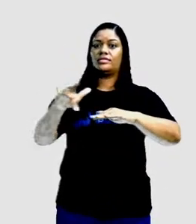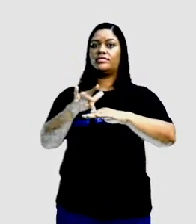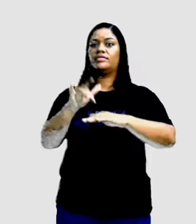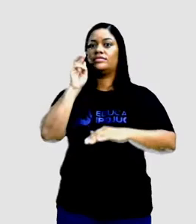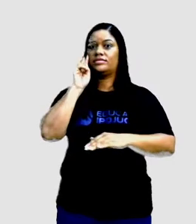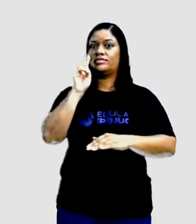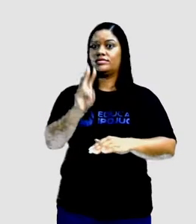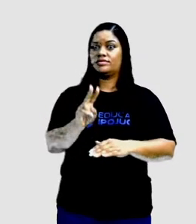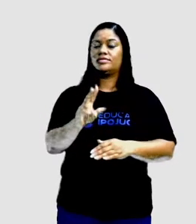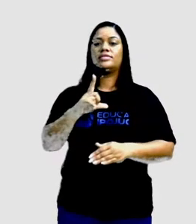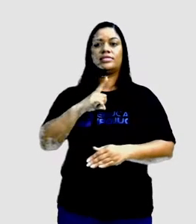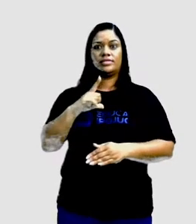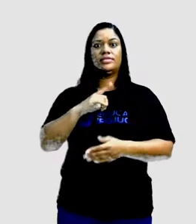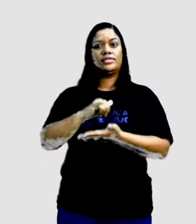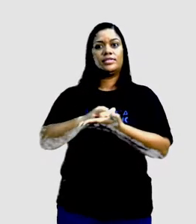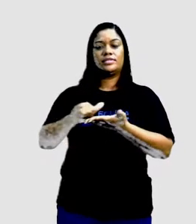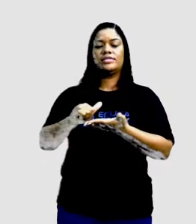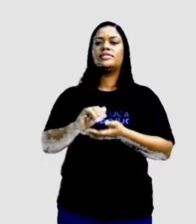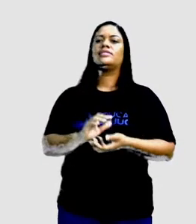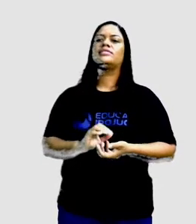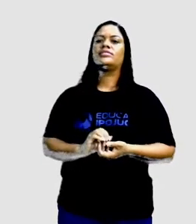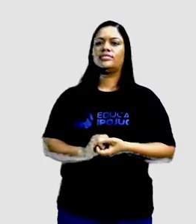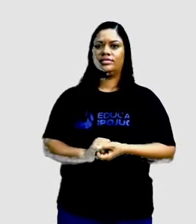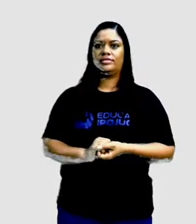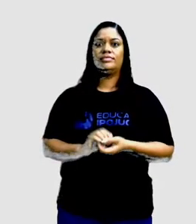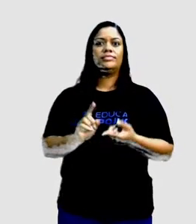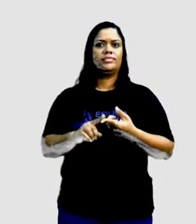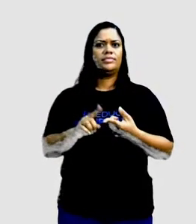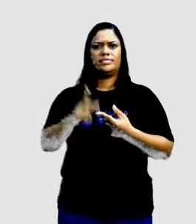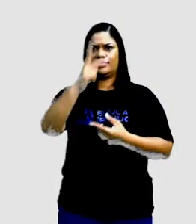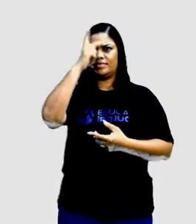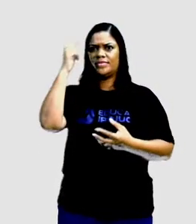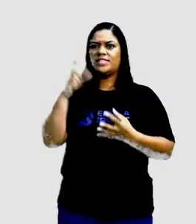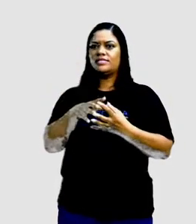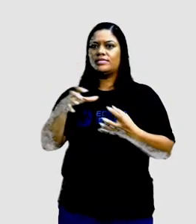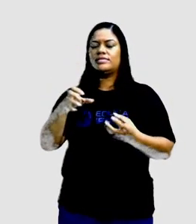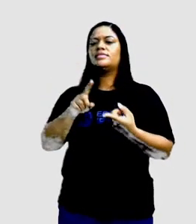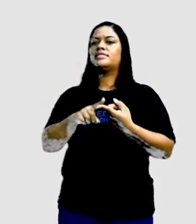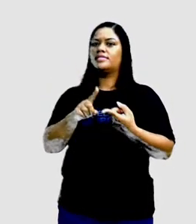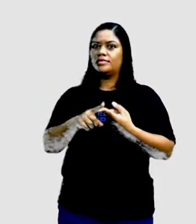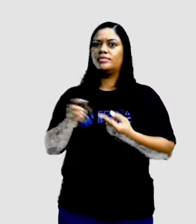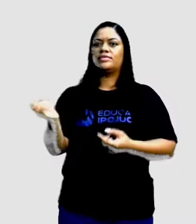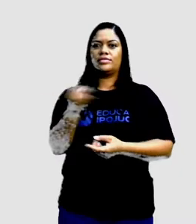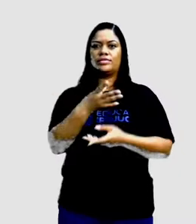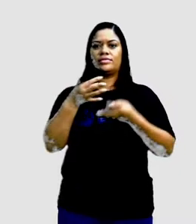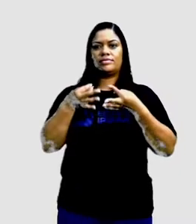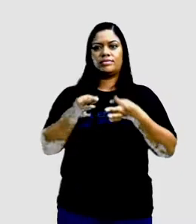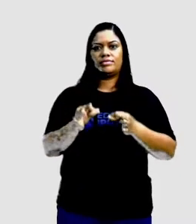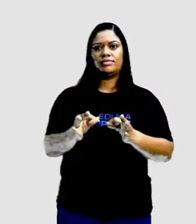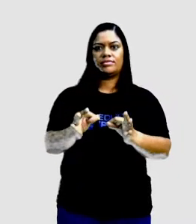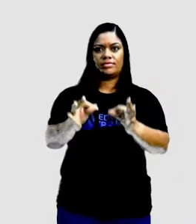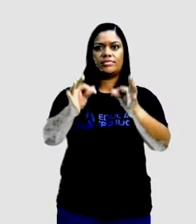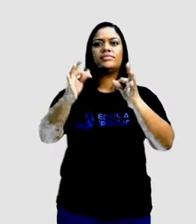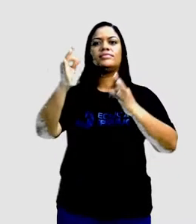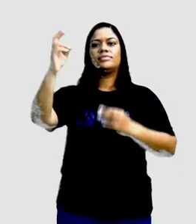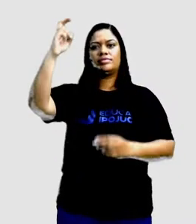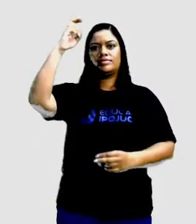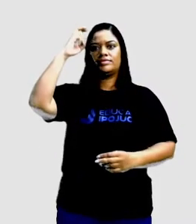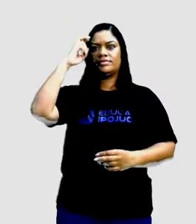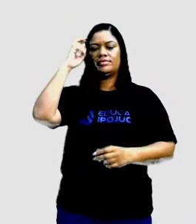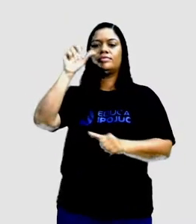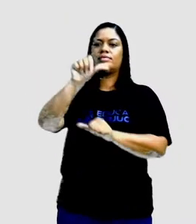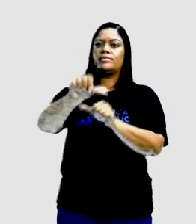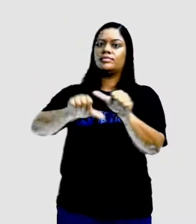atualizações dos aplicativos de relacionamento e até idosos estão aderindo à nova tecnologia. A cultura da população